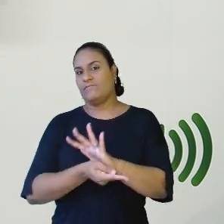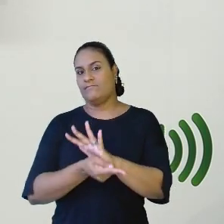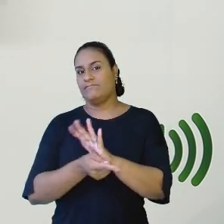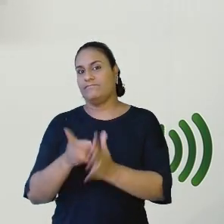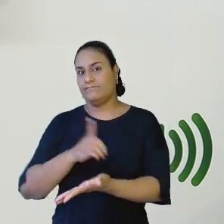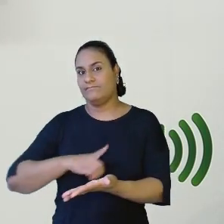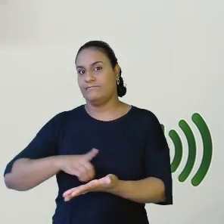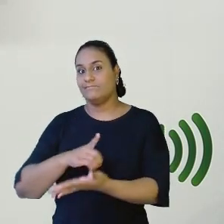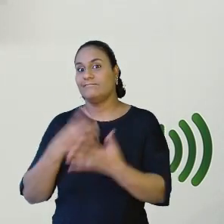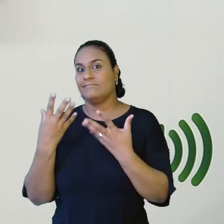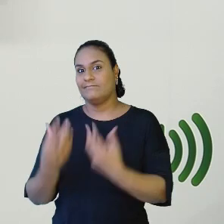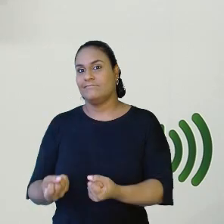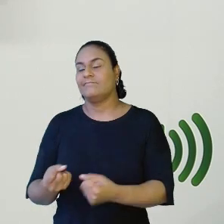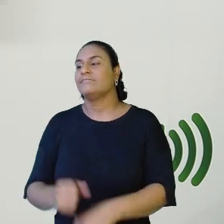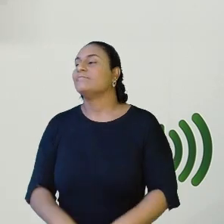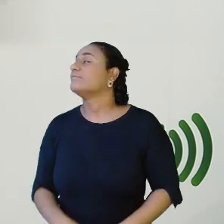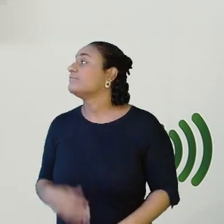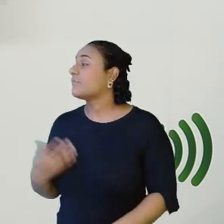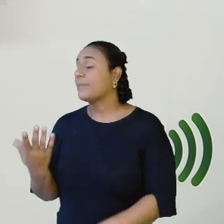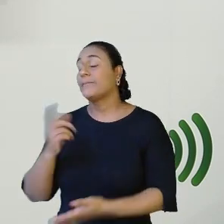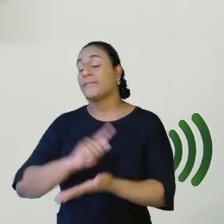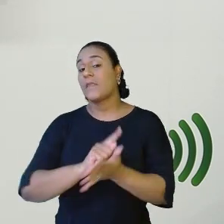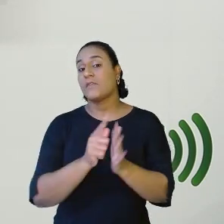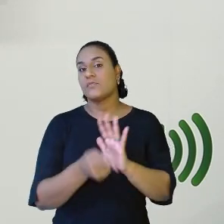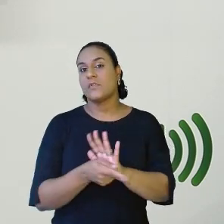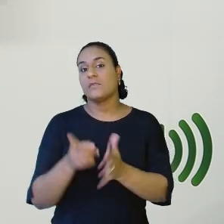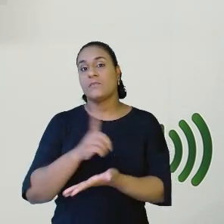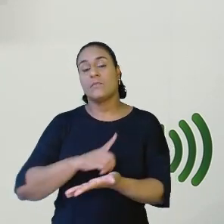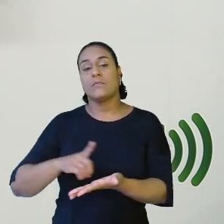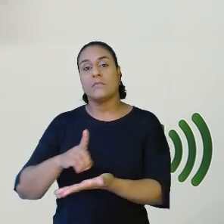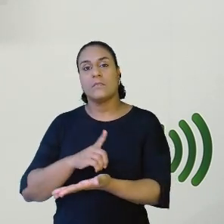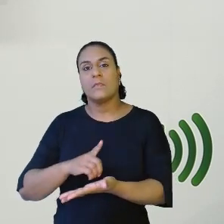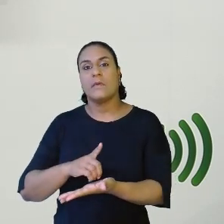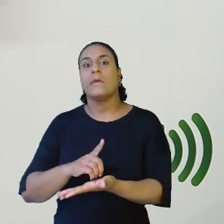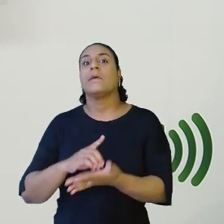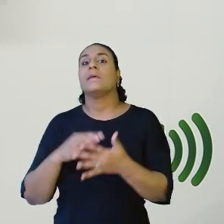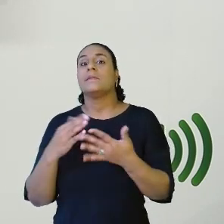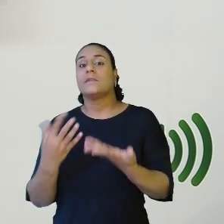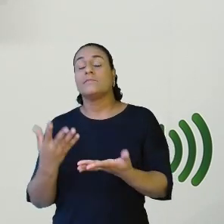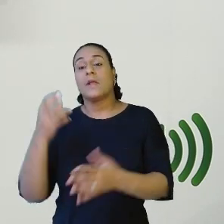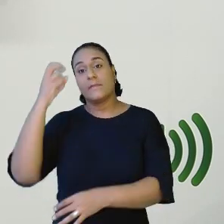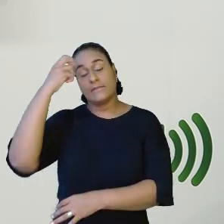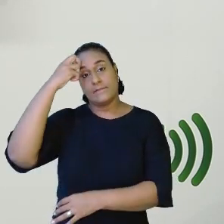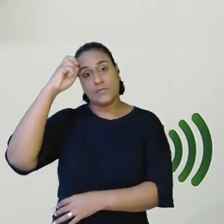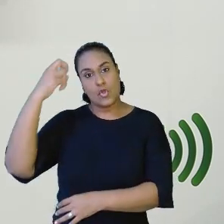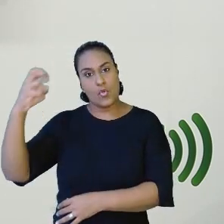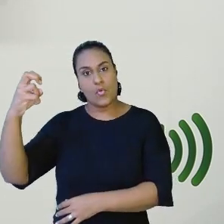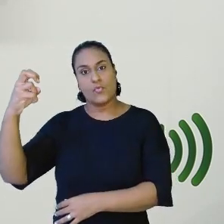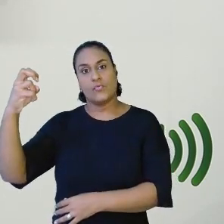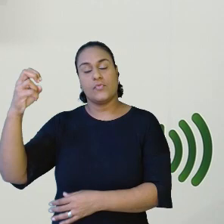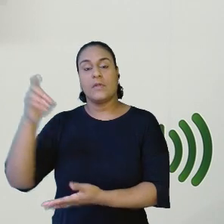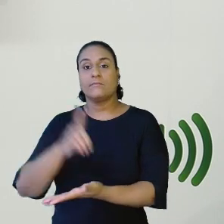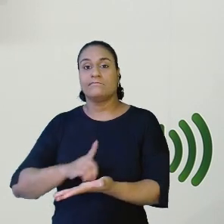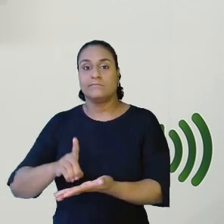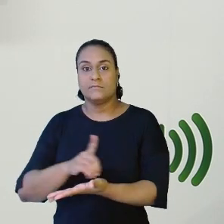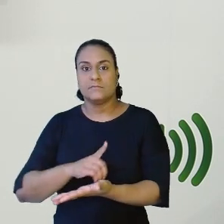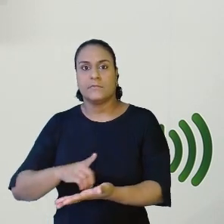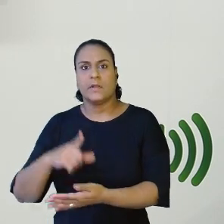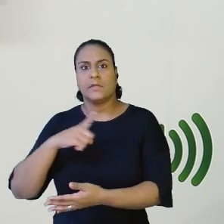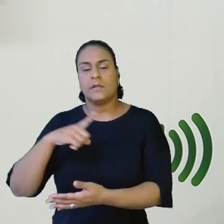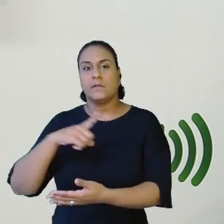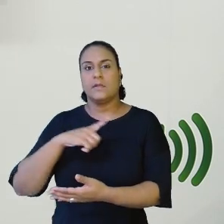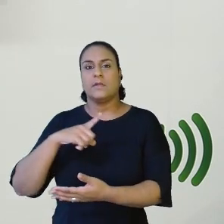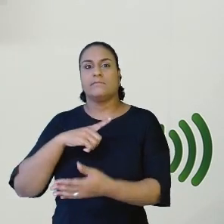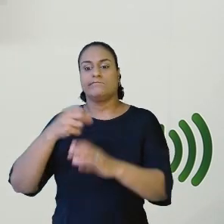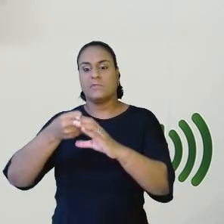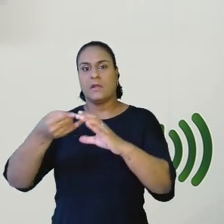Vamos lá? Gêneros digitais. São gêneros da cultura digital que apresentam características muito próprias, como